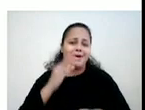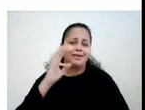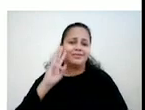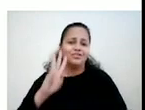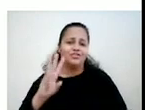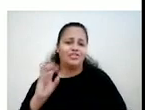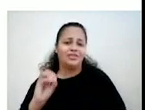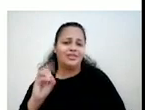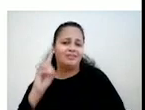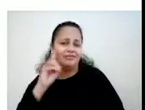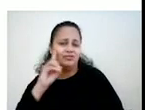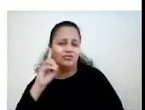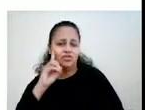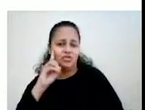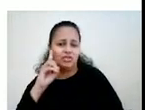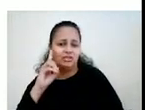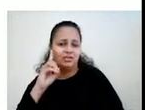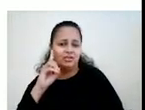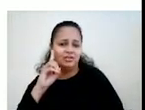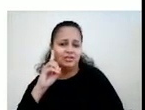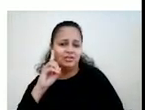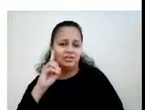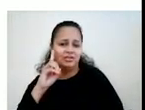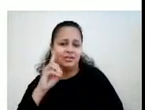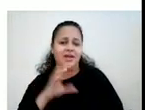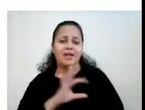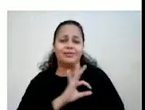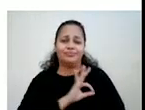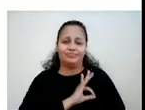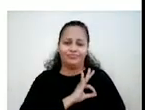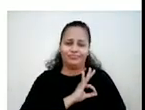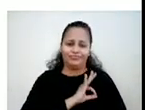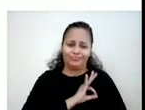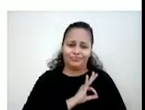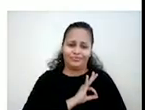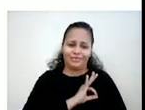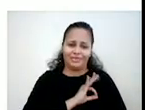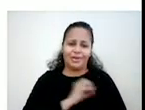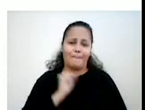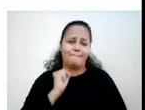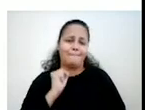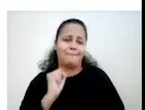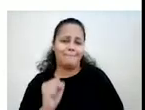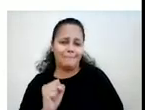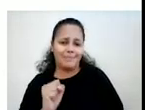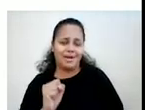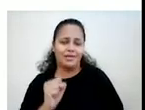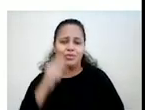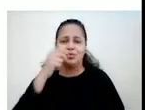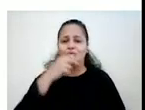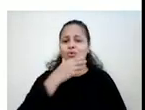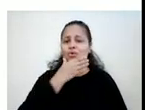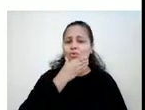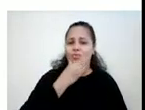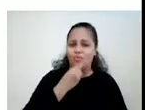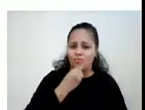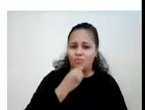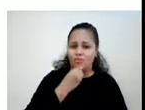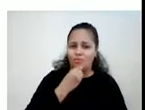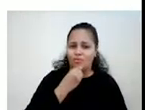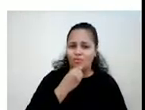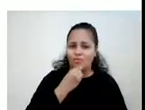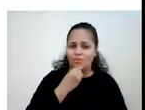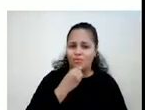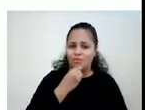dias. O movimento se intensificou quando a polícia matou um operário anarquista de 22 anos, José